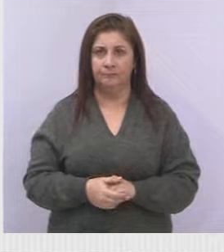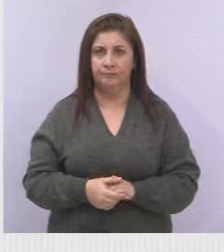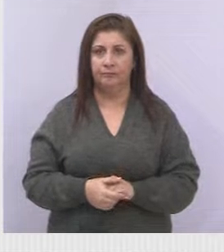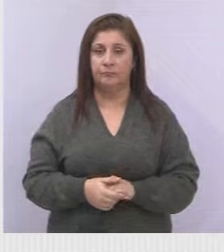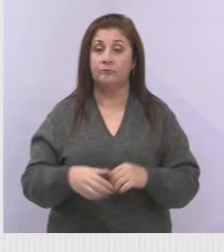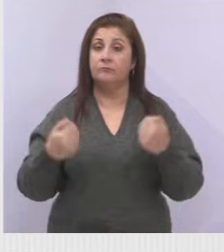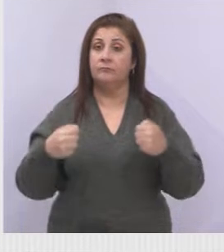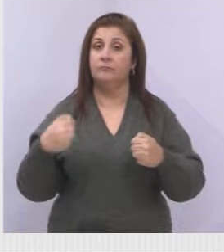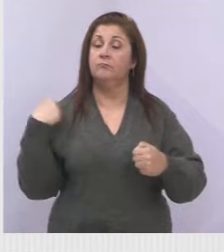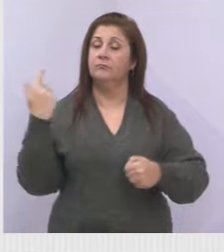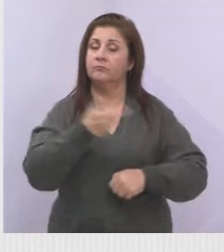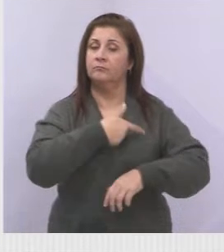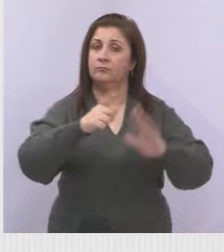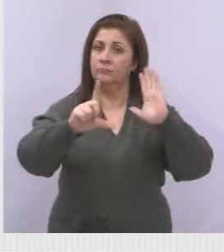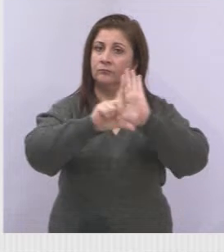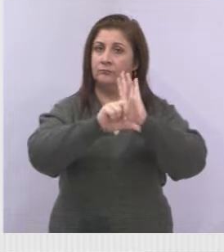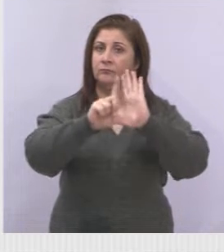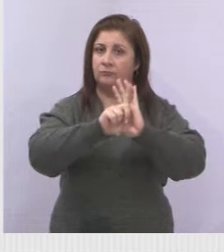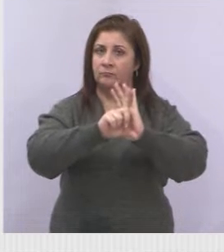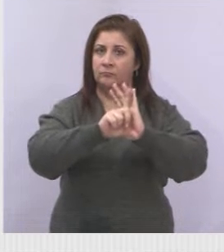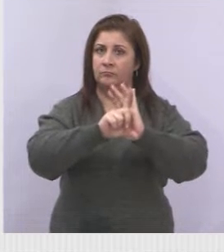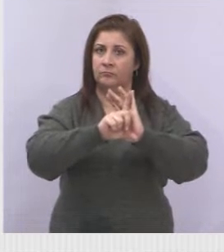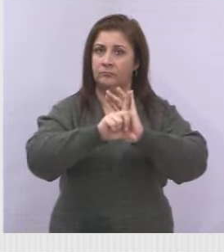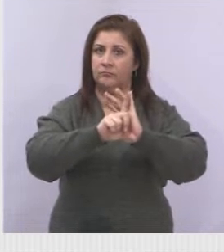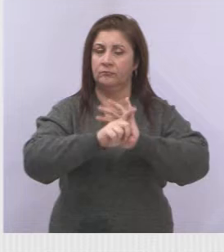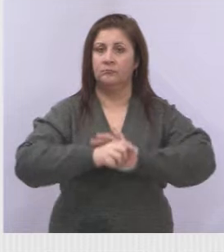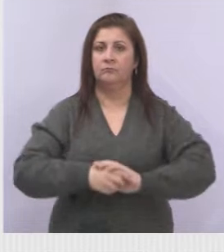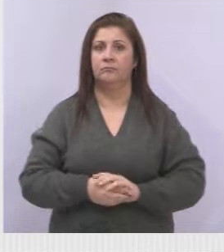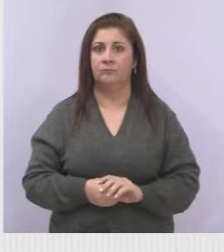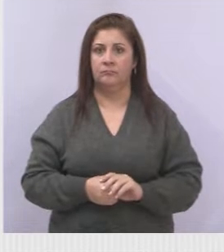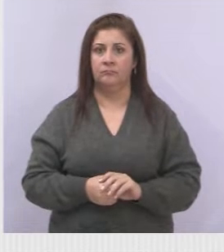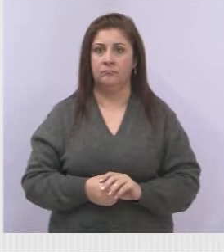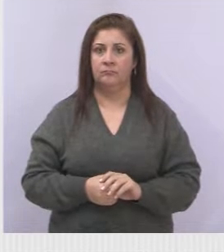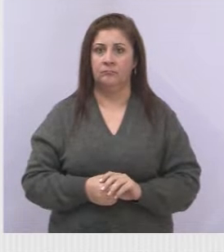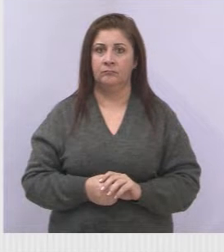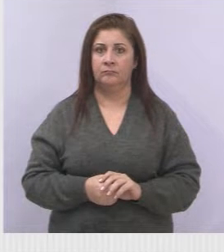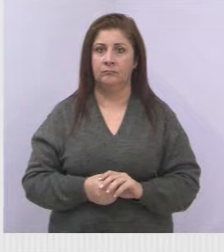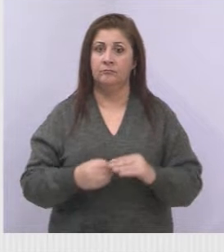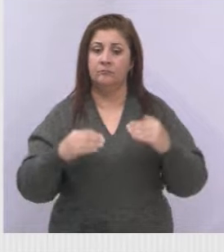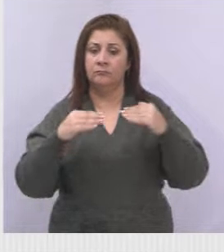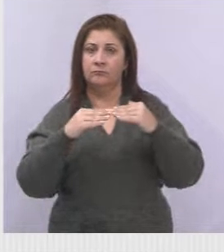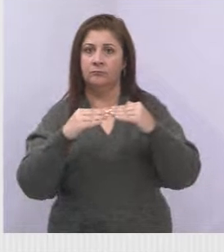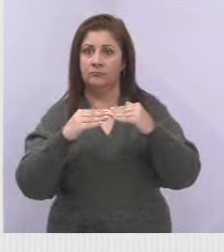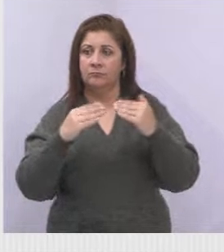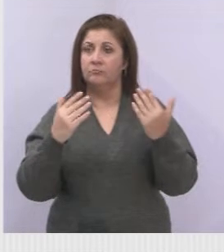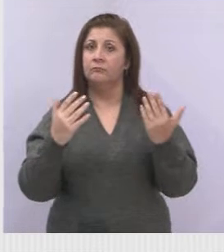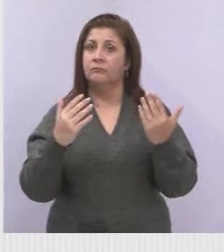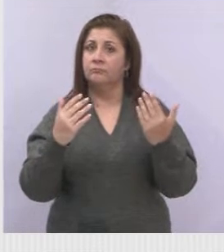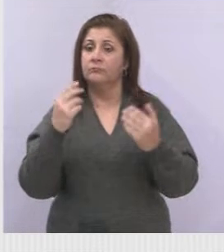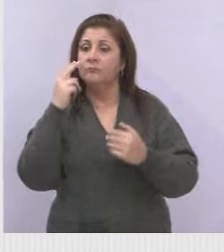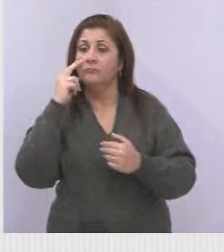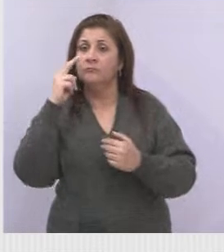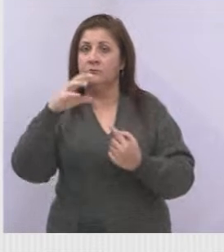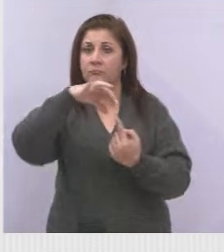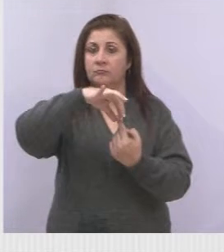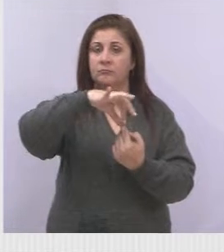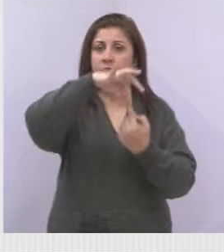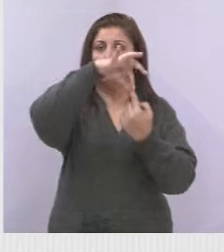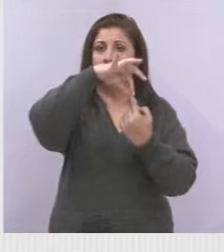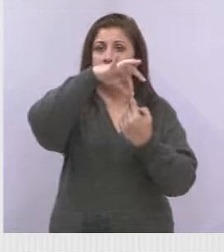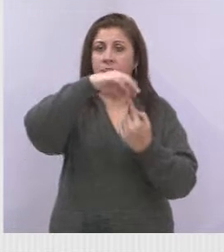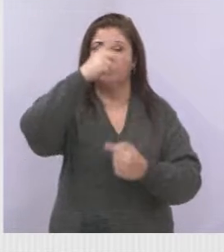que nossa legislação diferencie essa faixa etária de idosos que